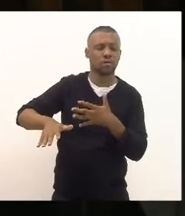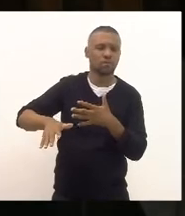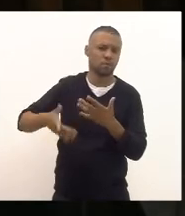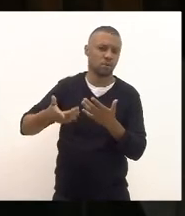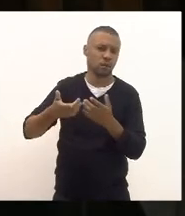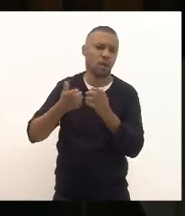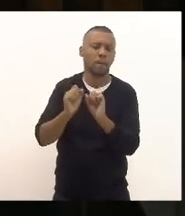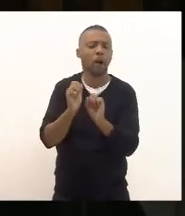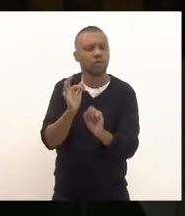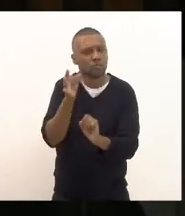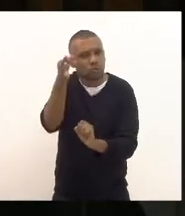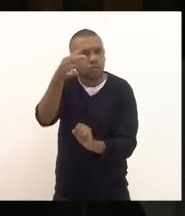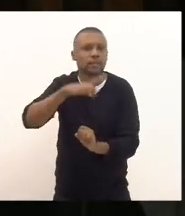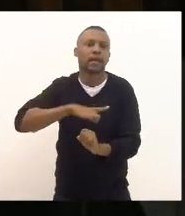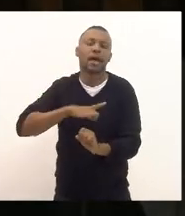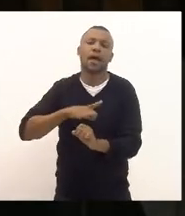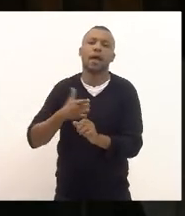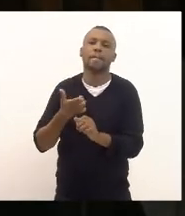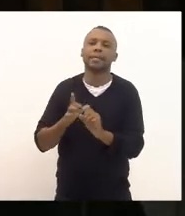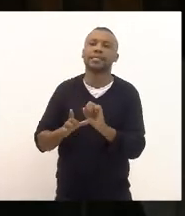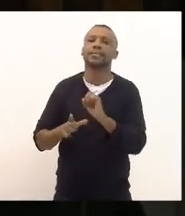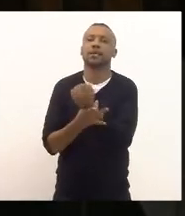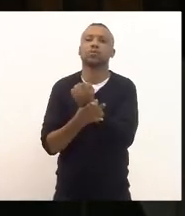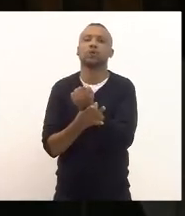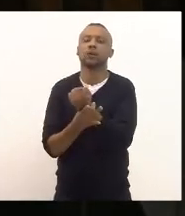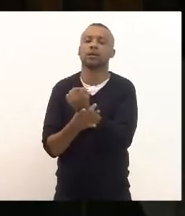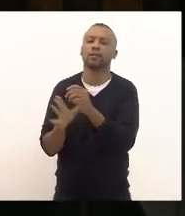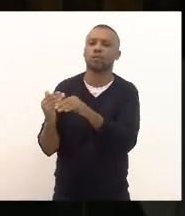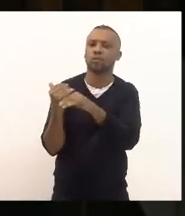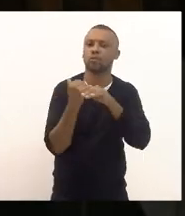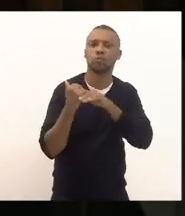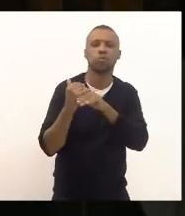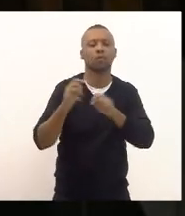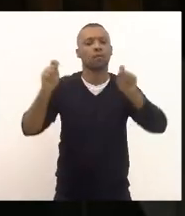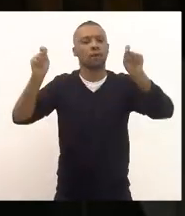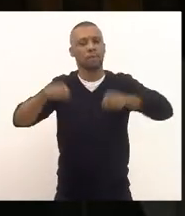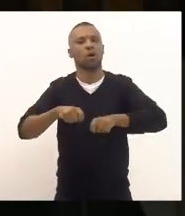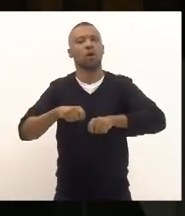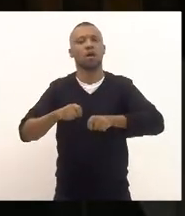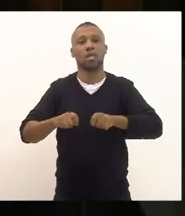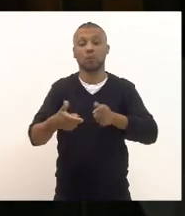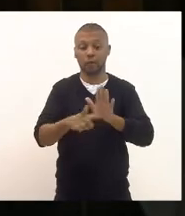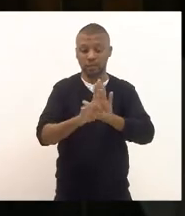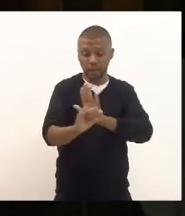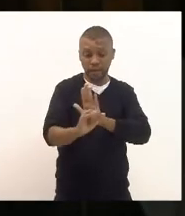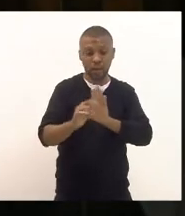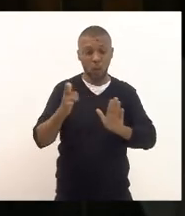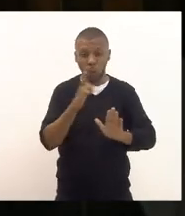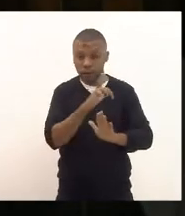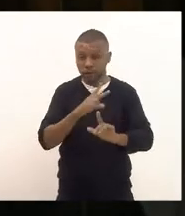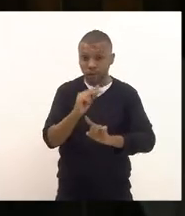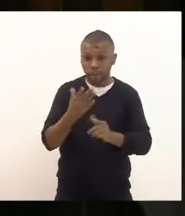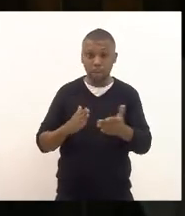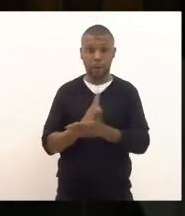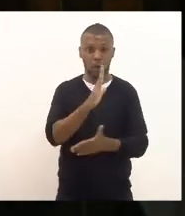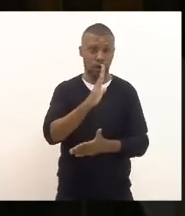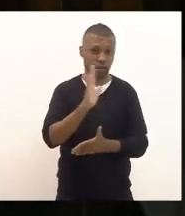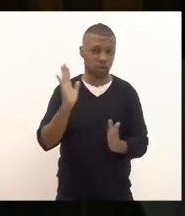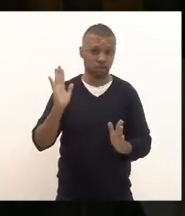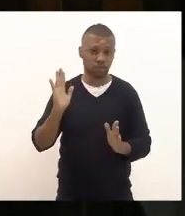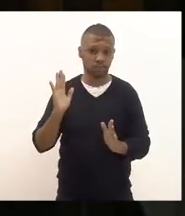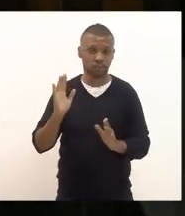ter ainda mais estabilidade e ainda mais efetividade com essa lei sendo aprovado aqui nessa casa então